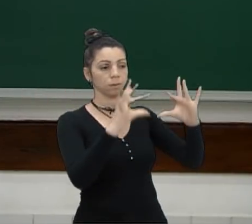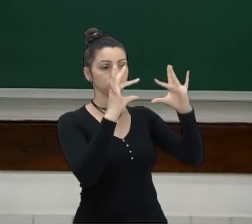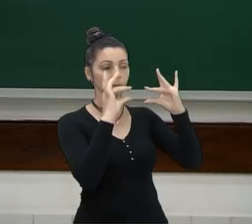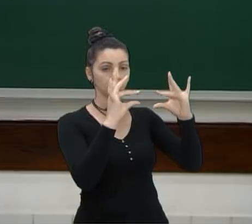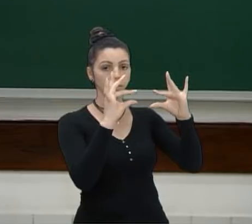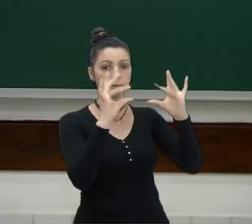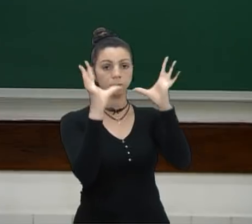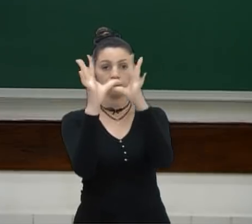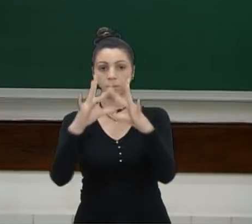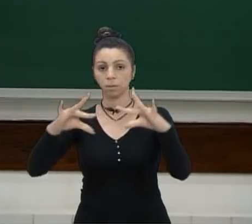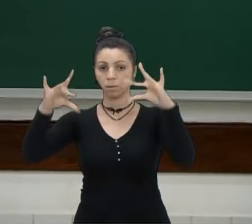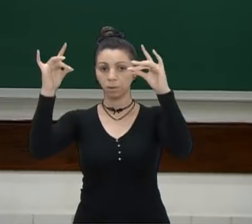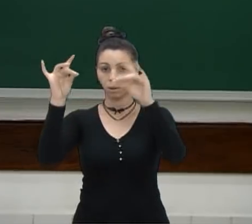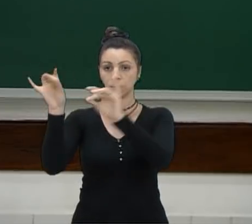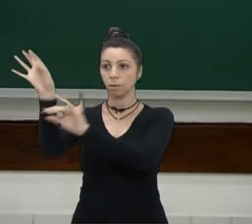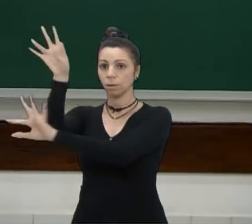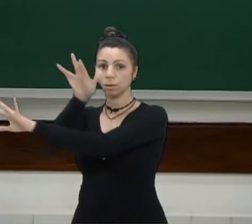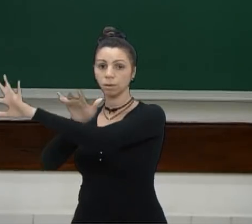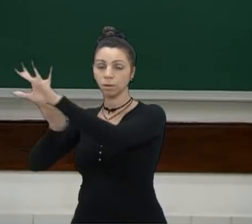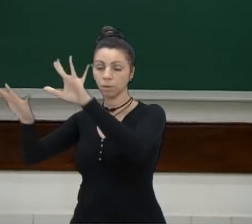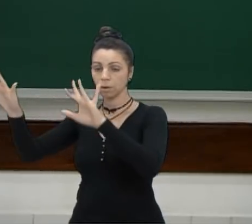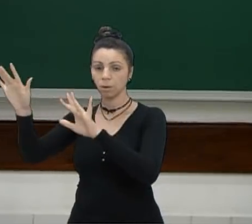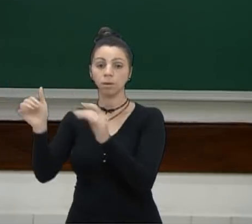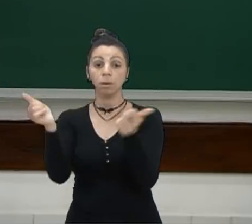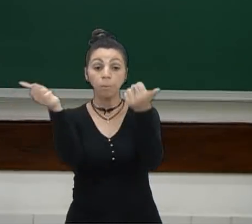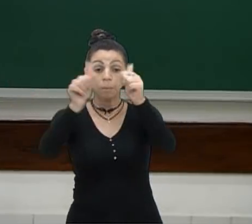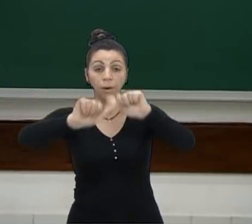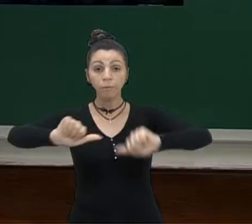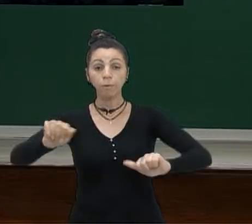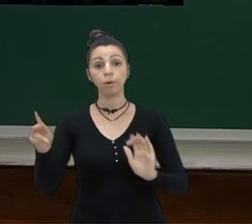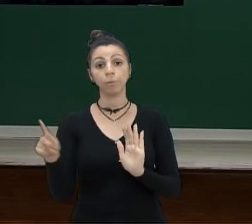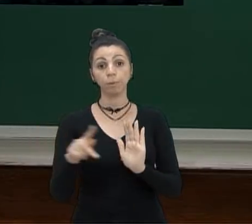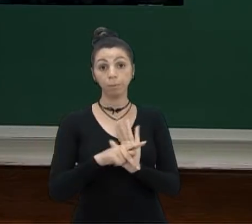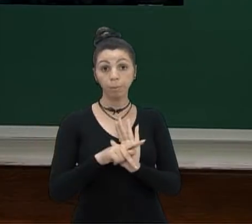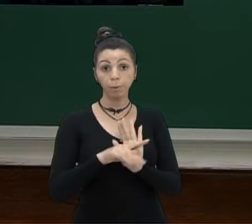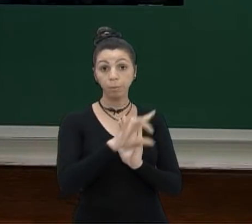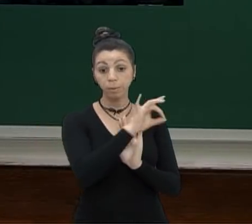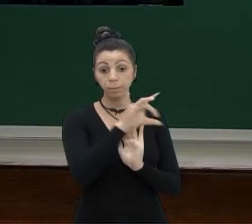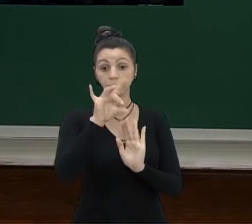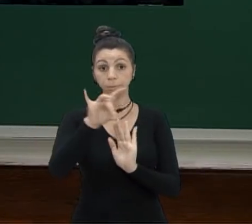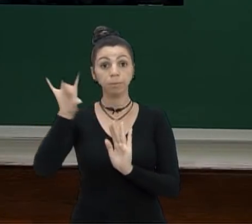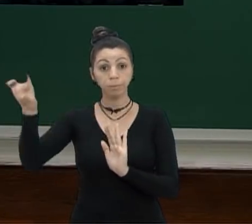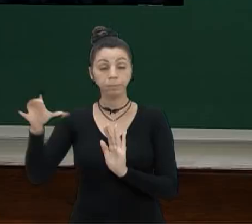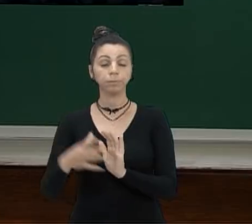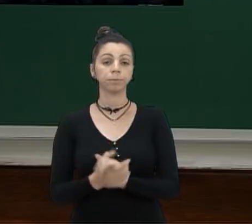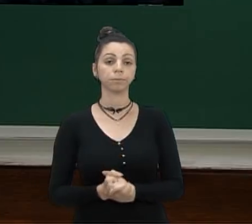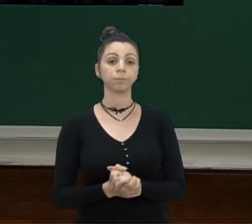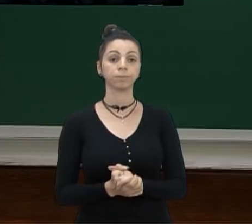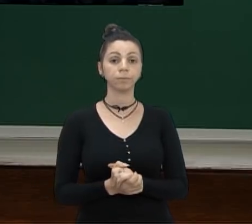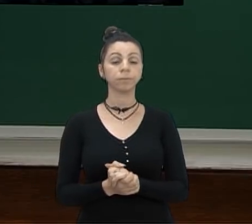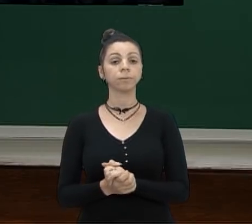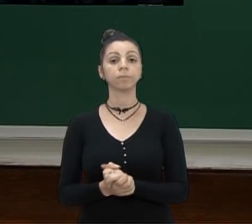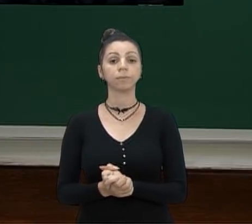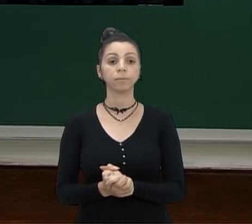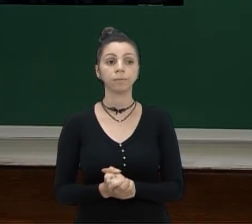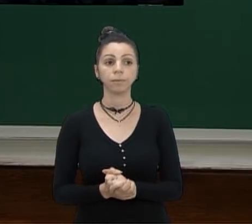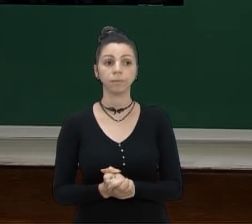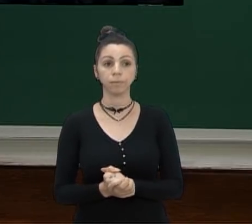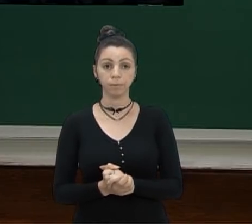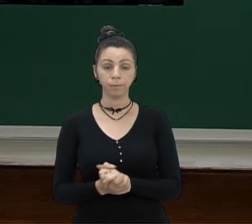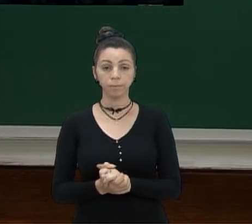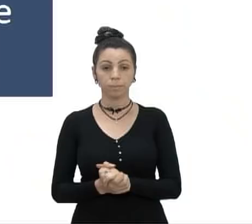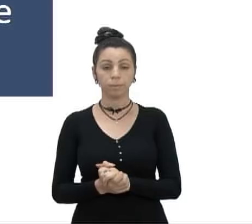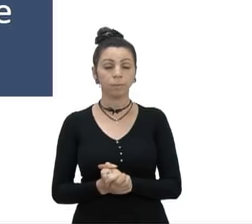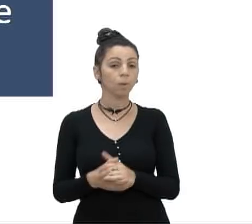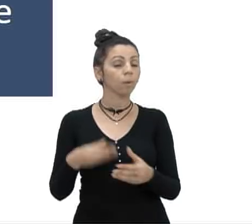gasoso vai ter uma forma definida. E a gente reviu, né, isso na aula passada e vai conversar um pouquinho na aula de hoje.